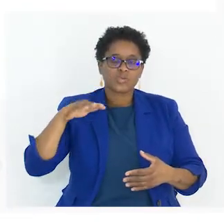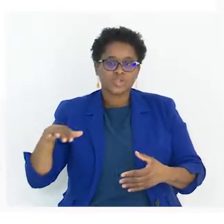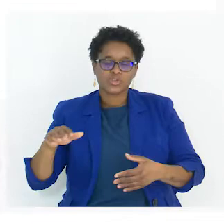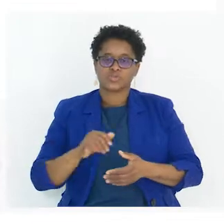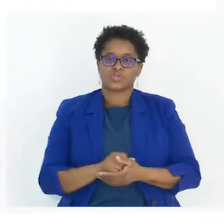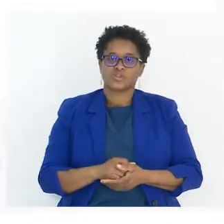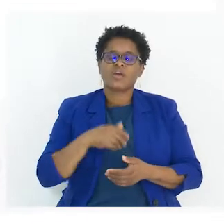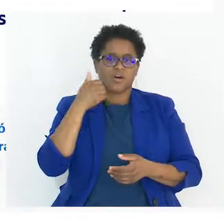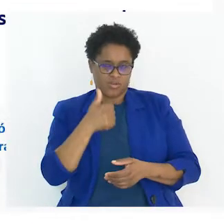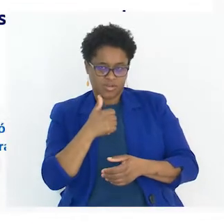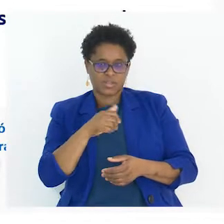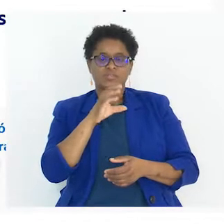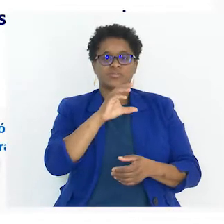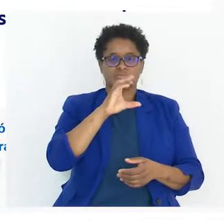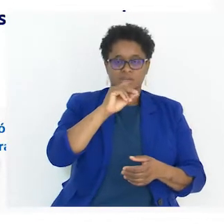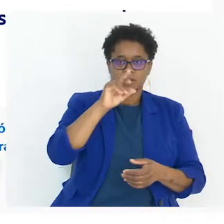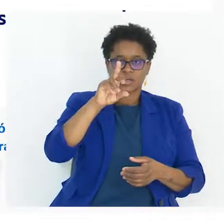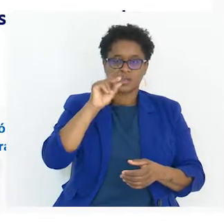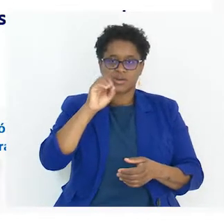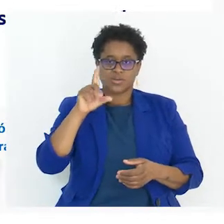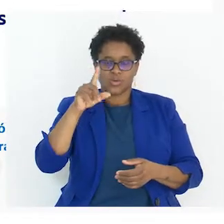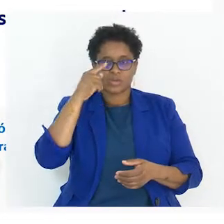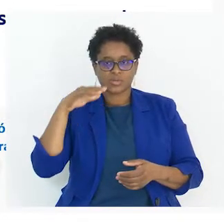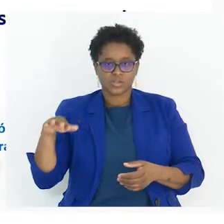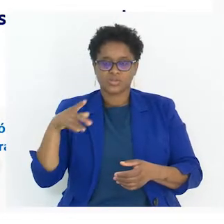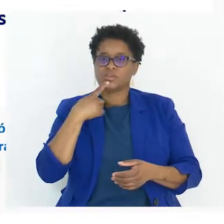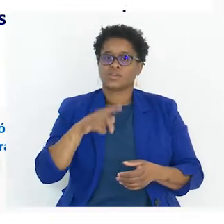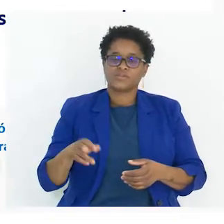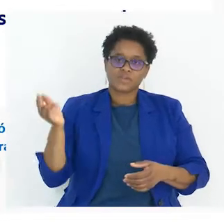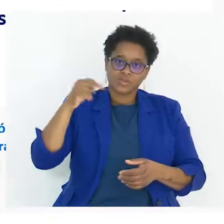o caracol e os meninos. Então vamos voltar ao texto rapidinho.